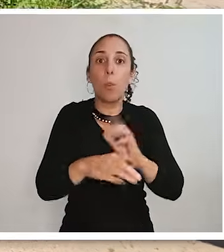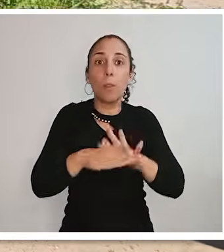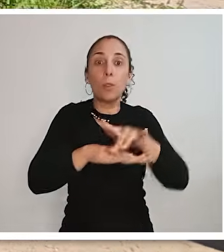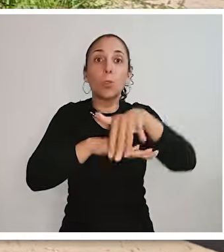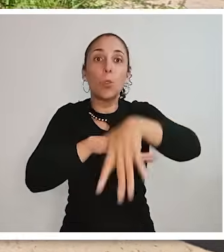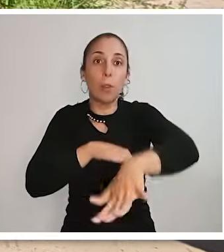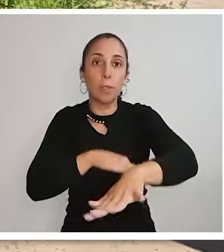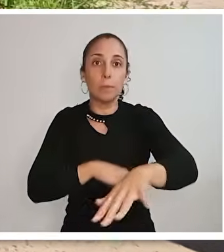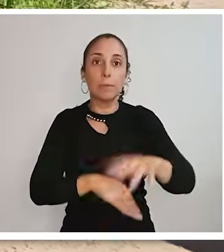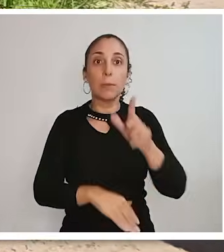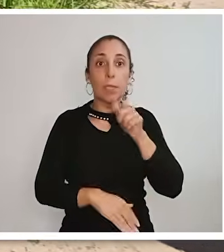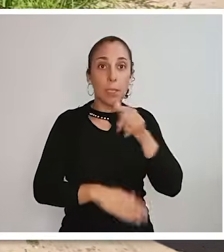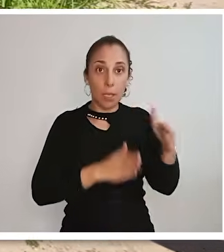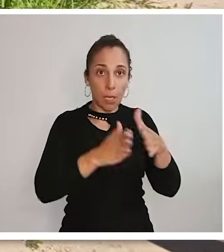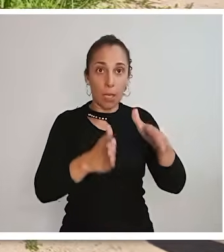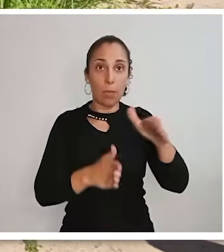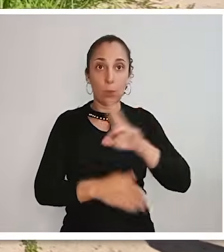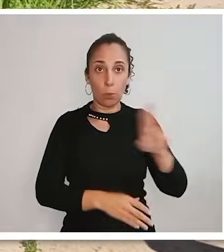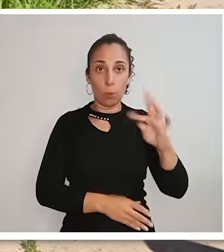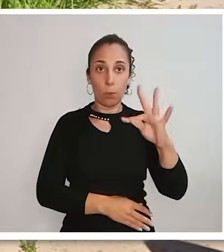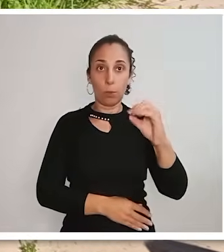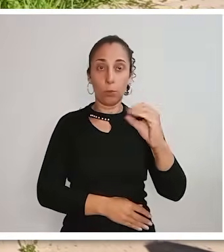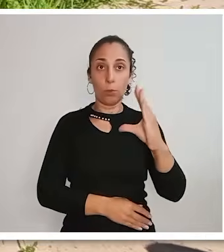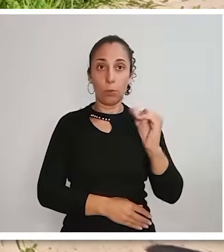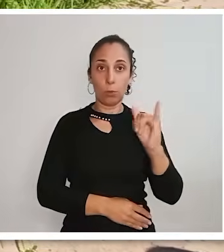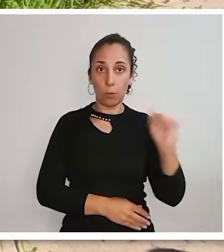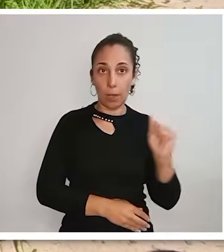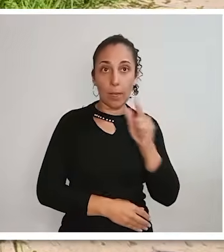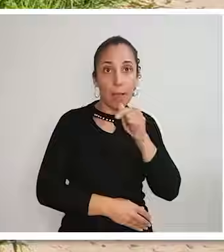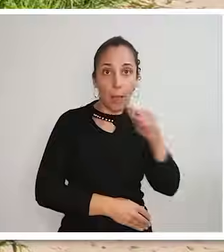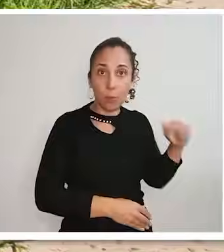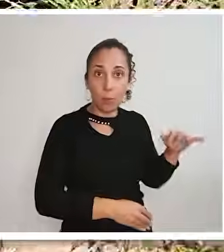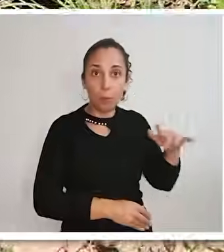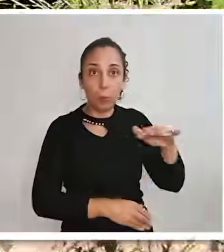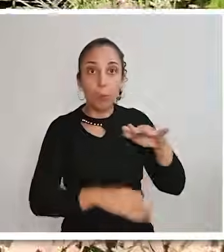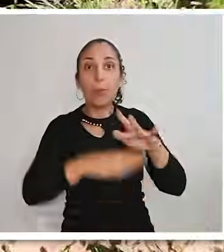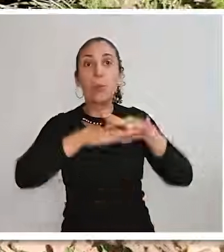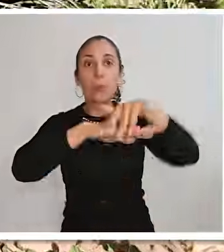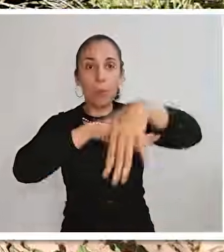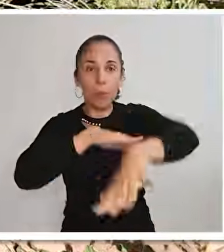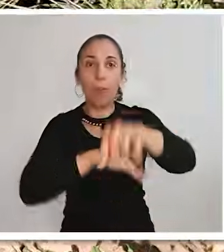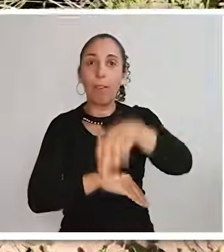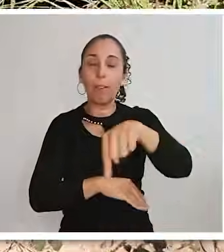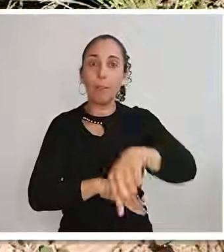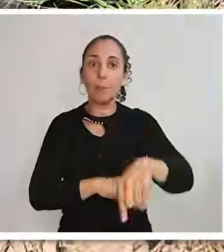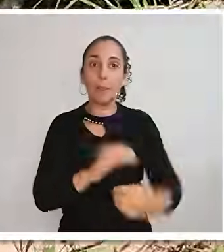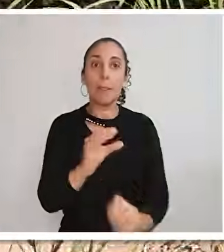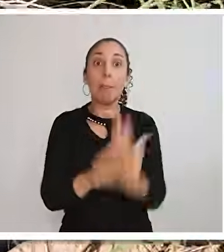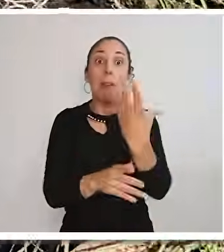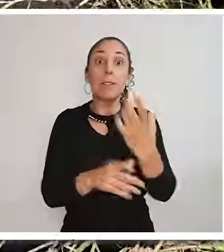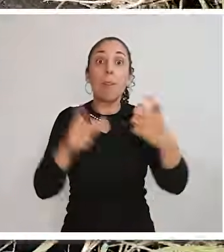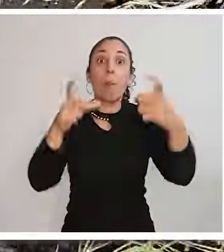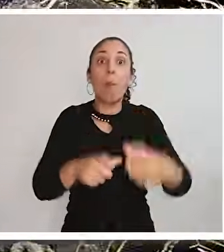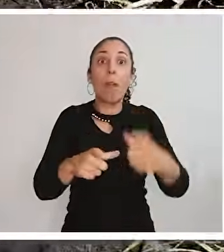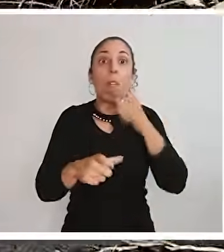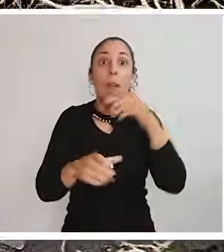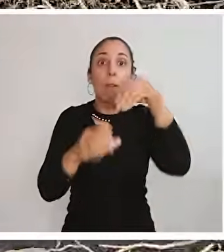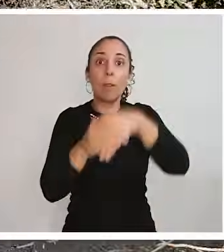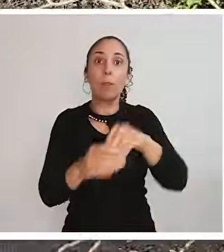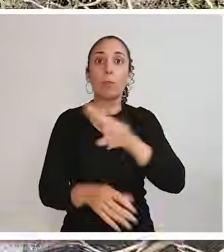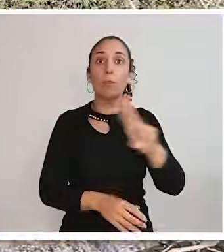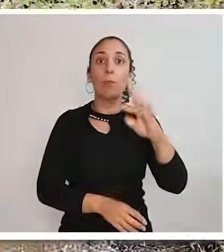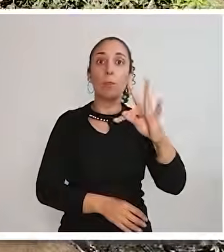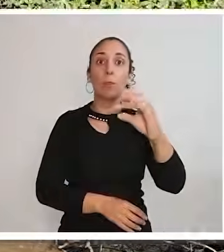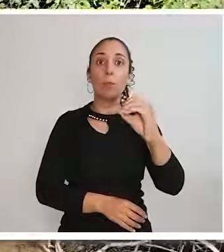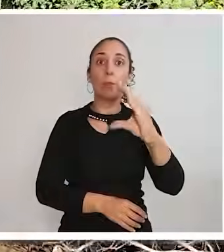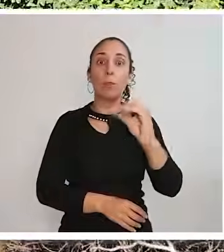esperava. Uma cachoeira, certamente formada pelo Riacho Tocaia, que vai formar o reservatório Tocaia logo aqui embaixo.